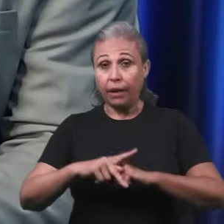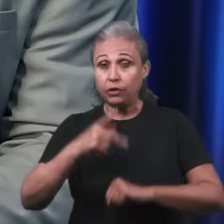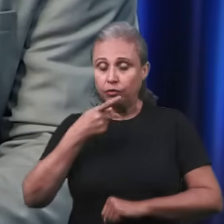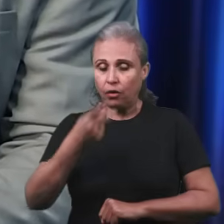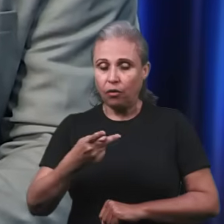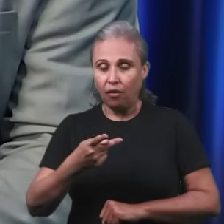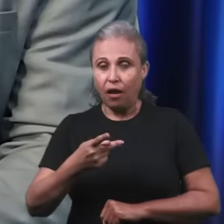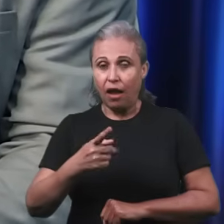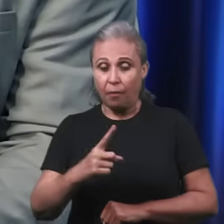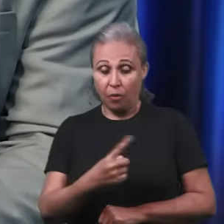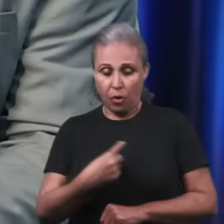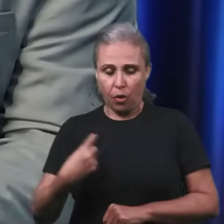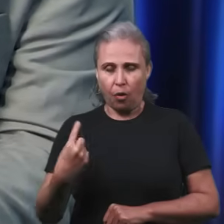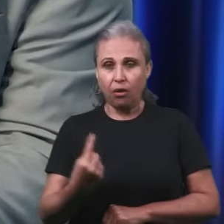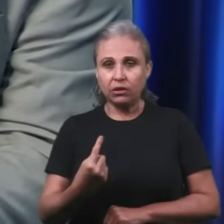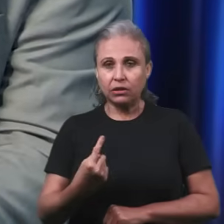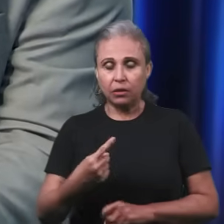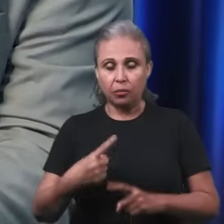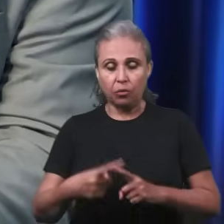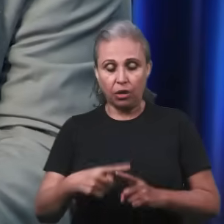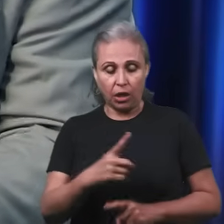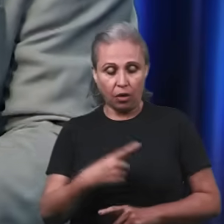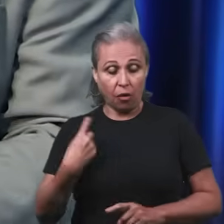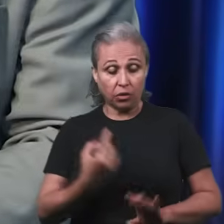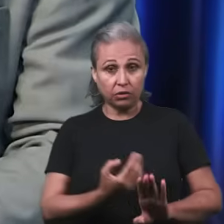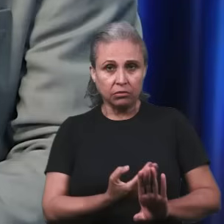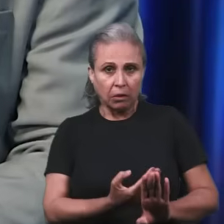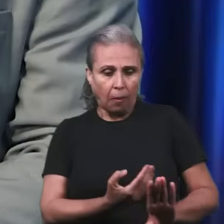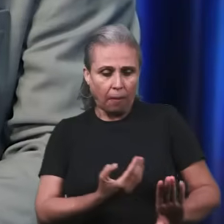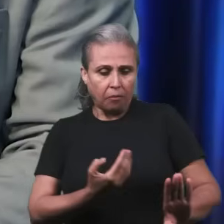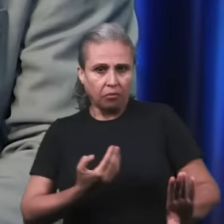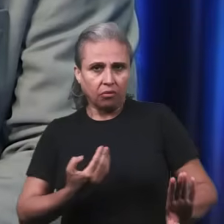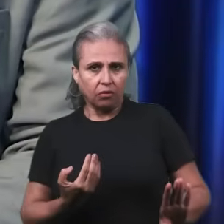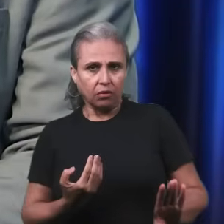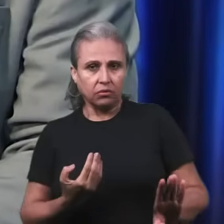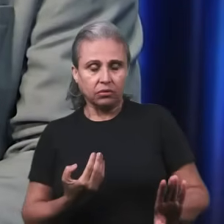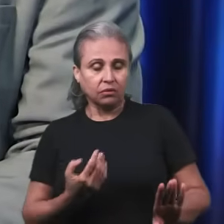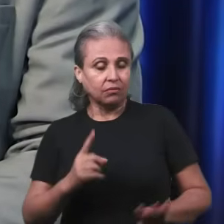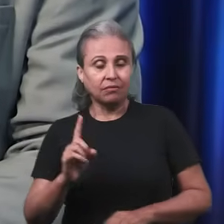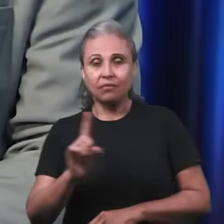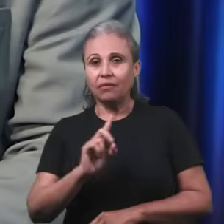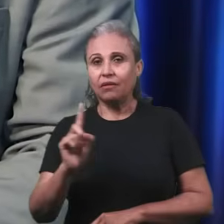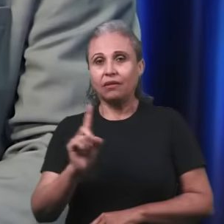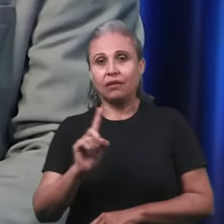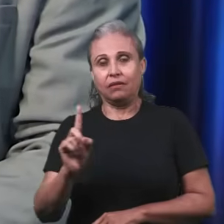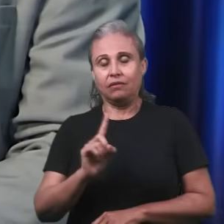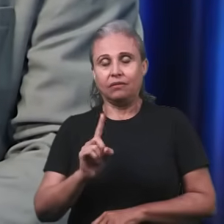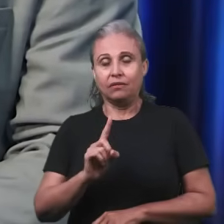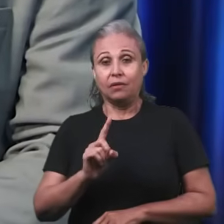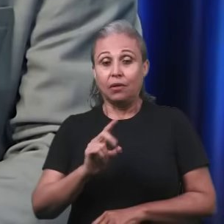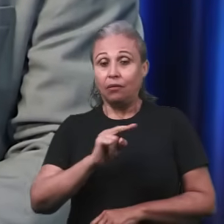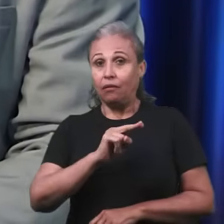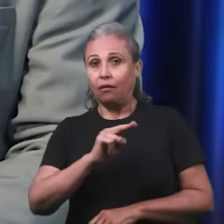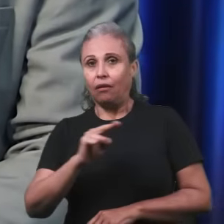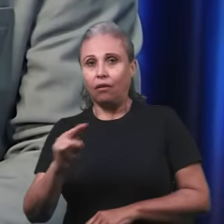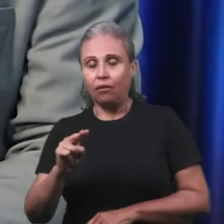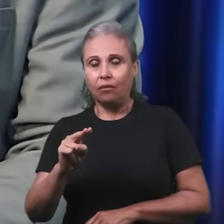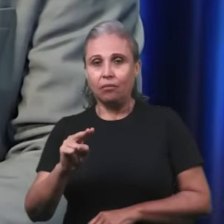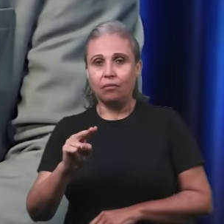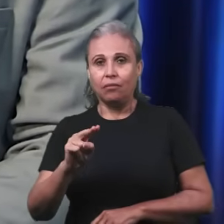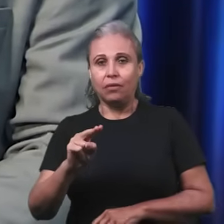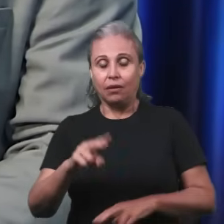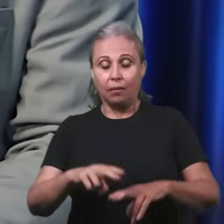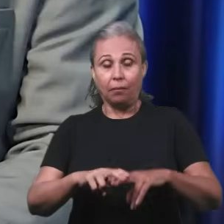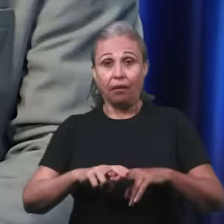ainda que espirituais, está vendo? Não Exatamente. é, mas é pelo nome Pelo nome. e pela